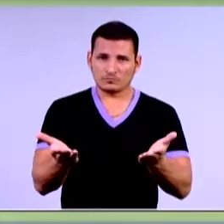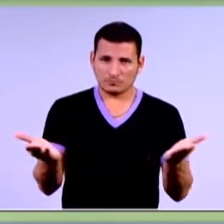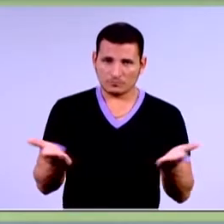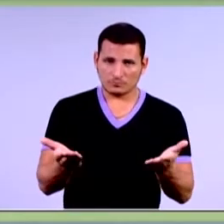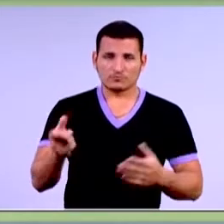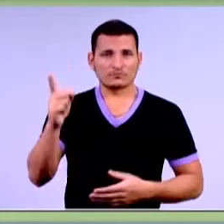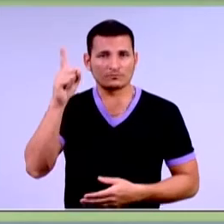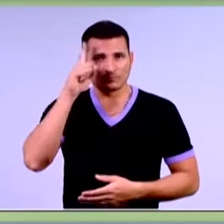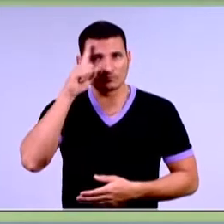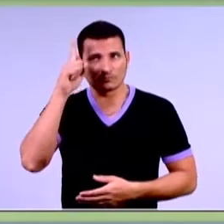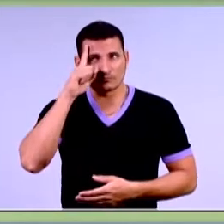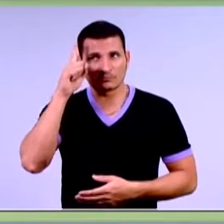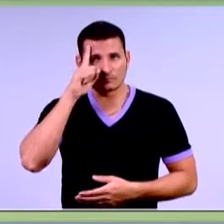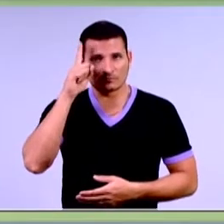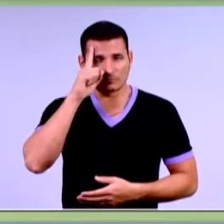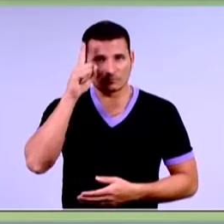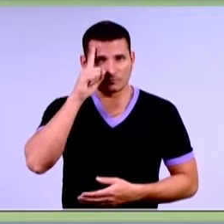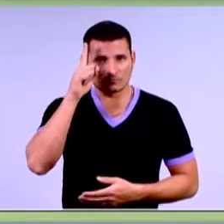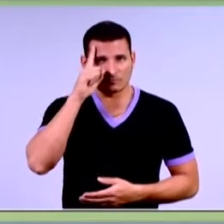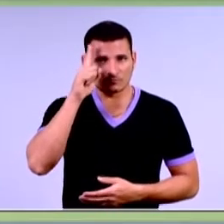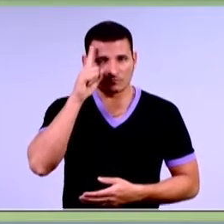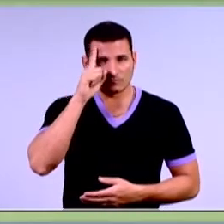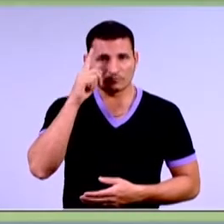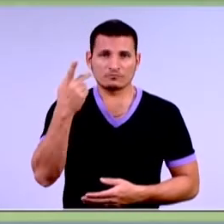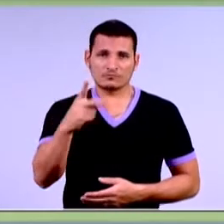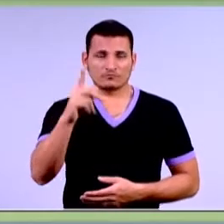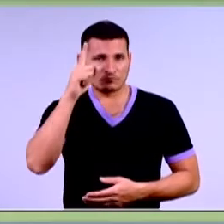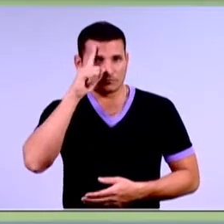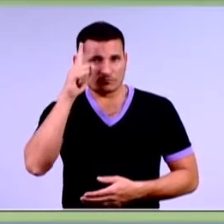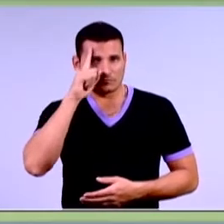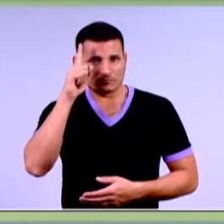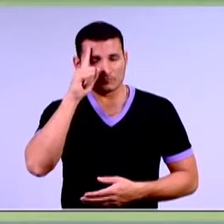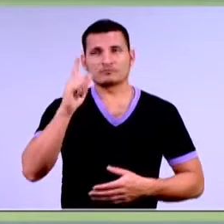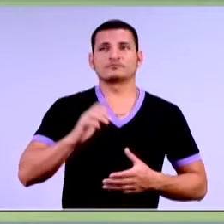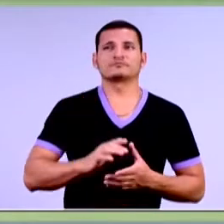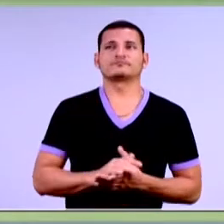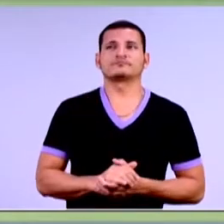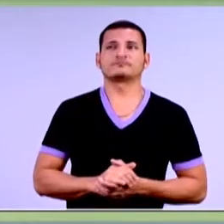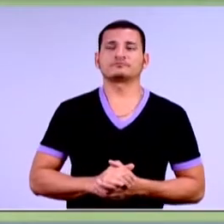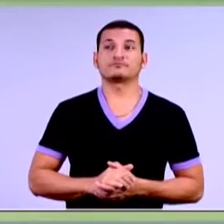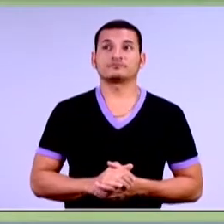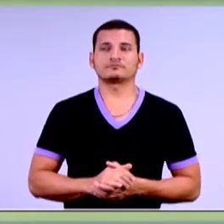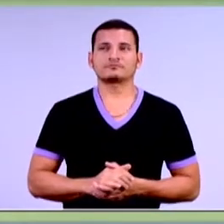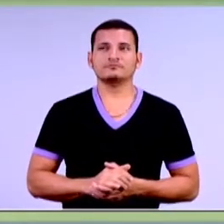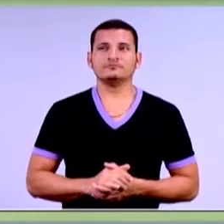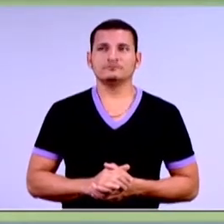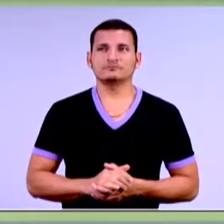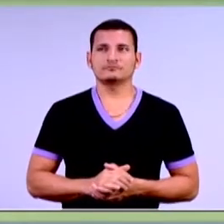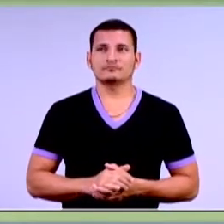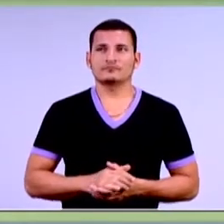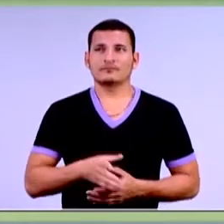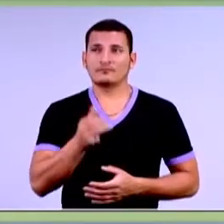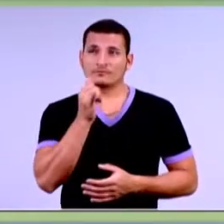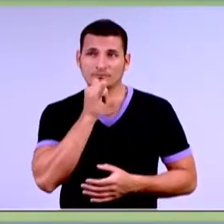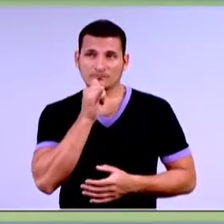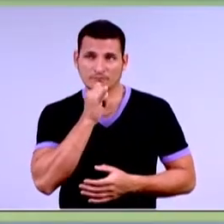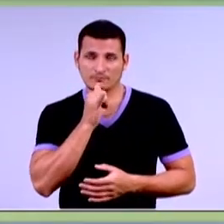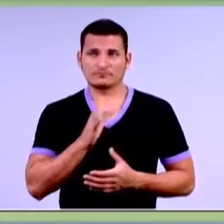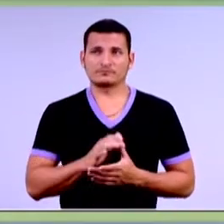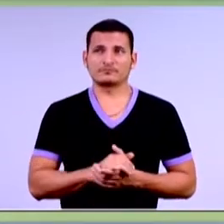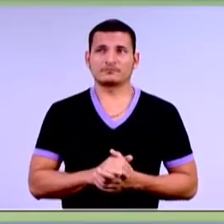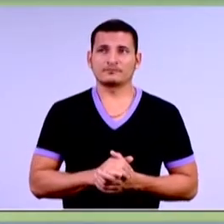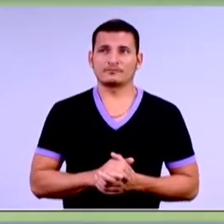cotidiano ou seja do dia a dia da sua rotina ok e aí o exemplo que eu acabei de dar pra